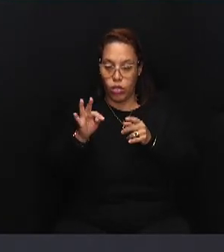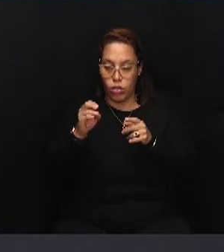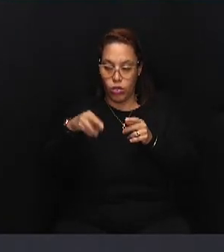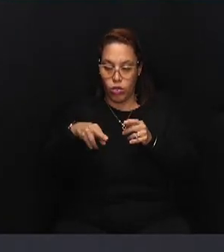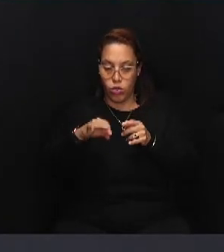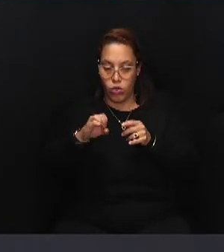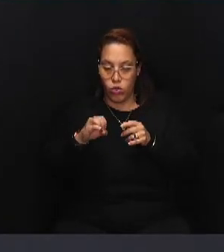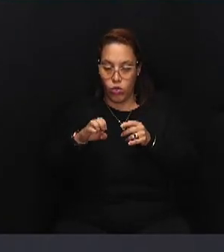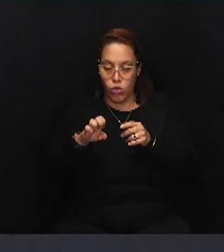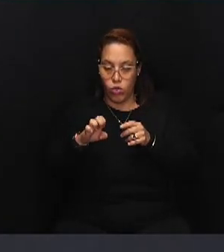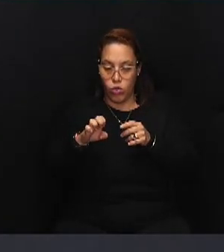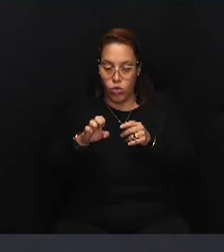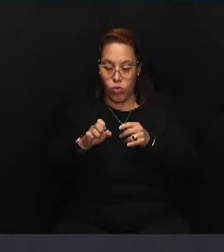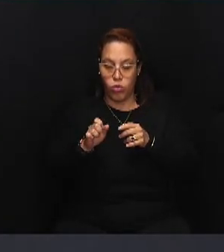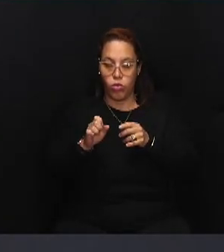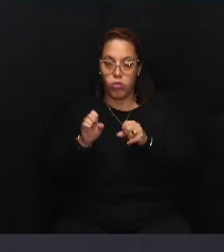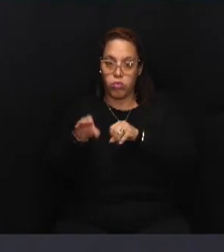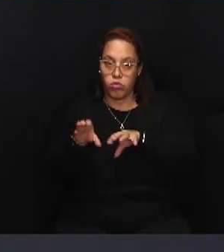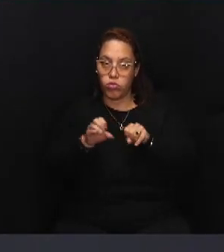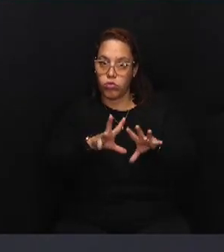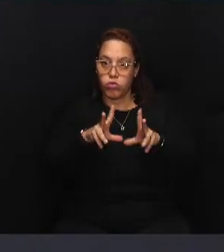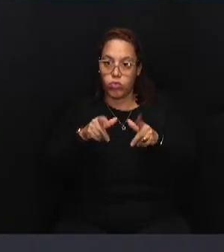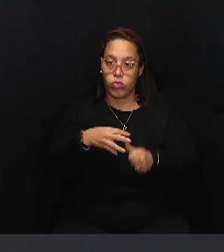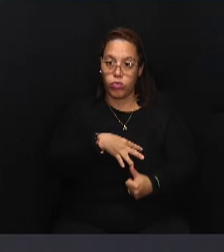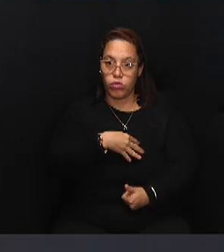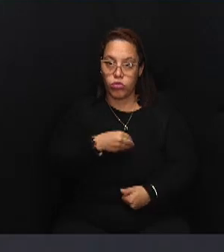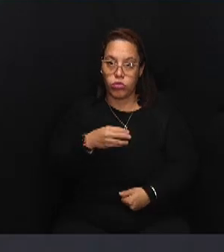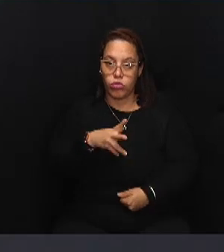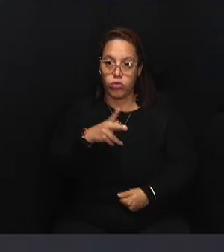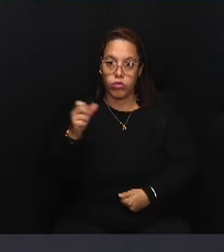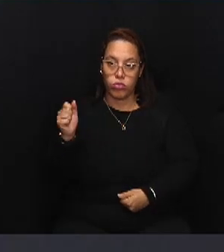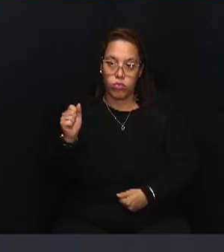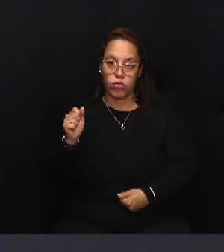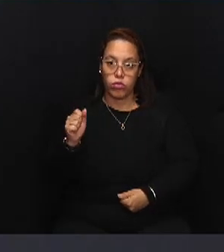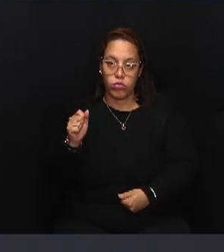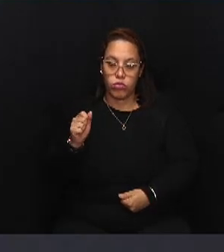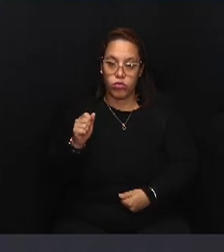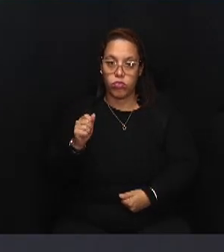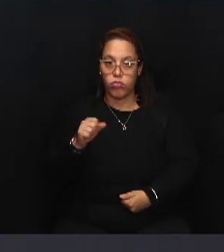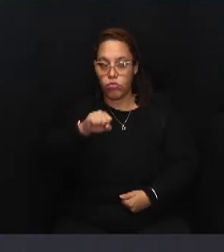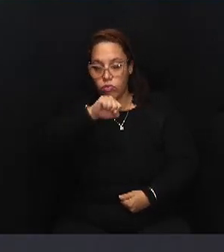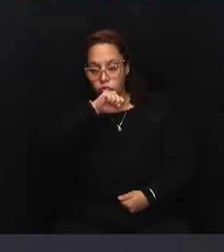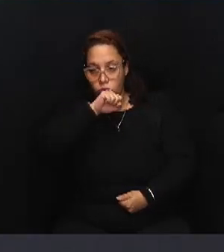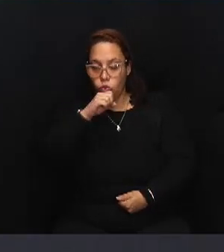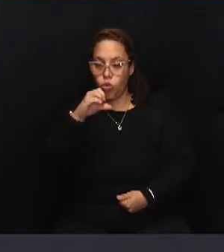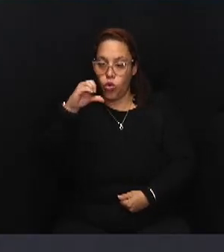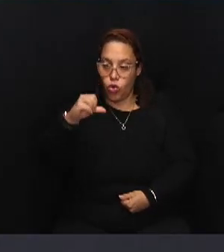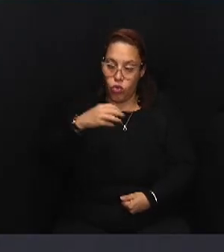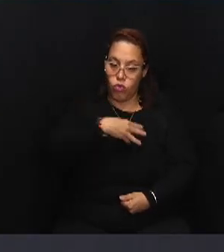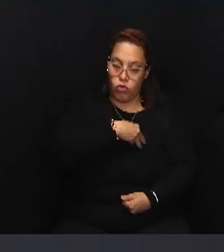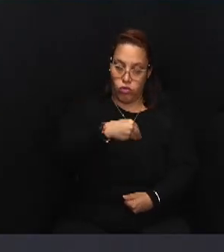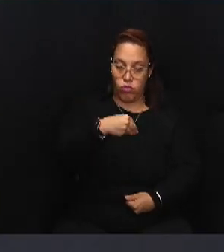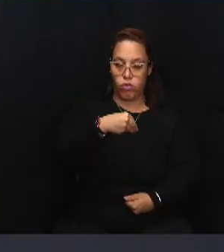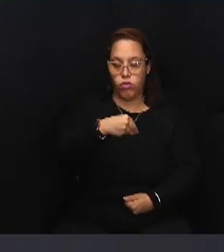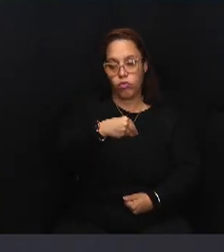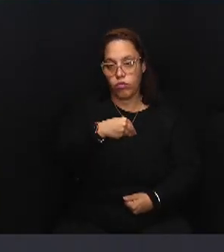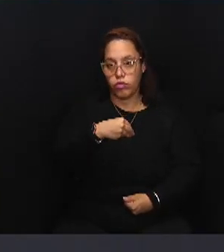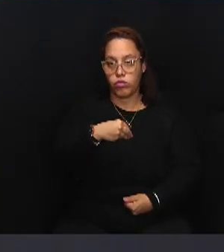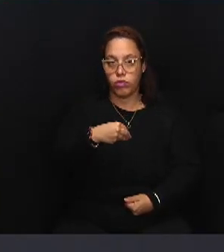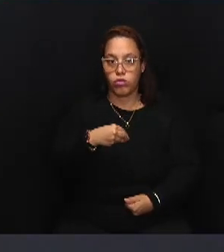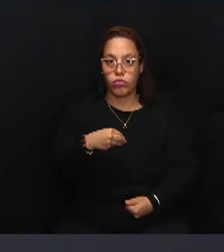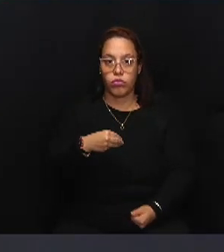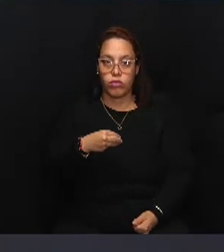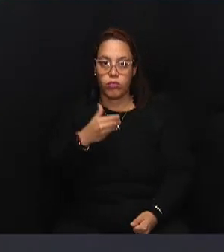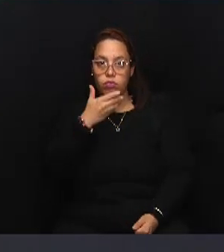9 filhos, e todas as vezes que ele saía de casa, era bênção pai, os 9 filhos. 9 filhos. E meu pai já se